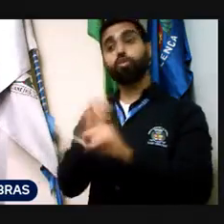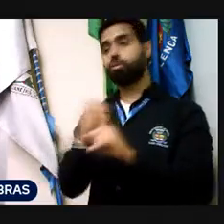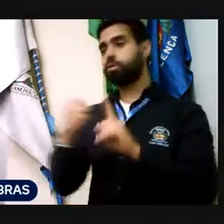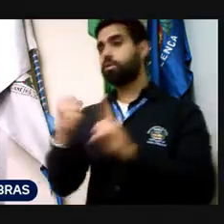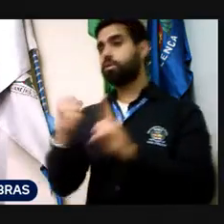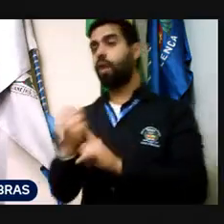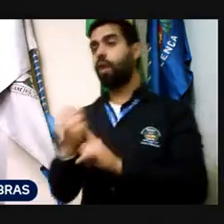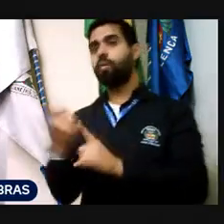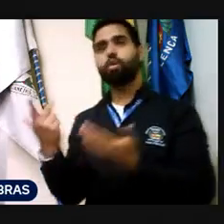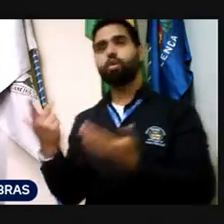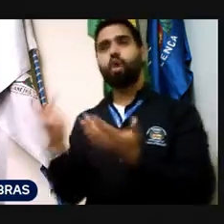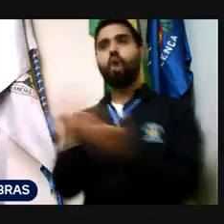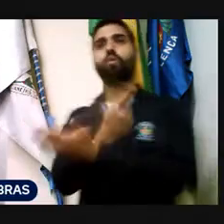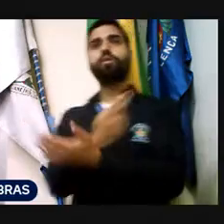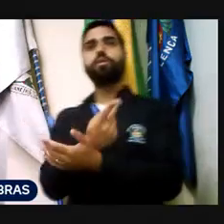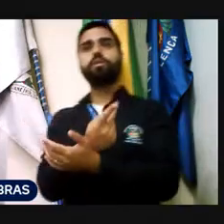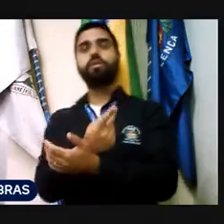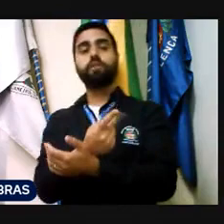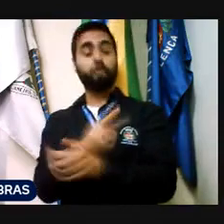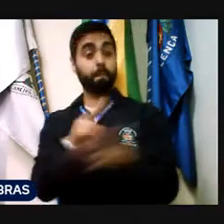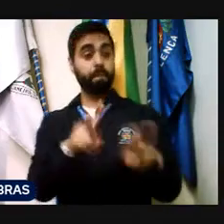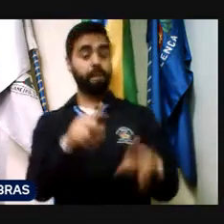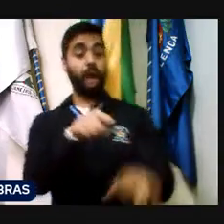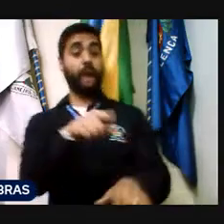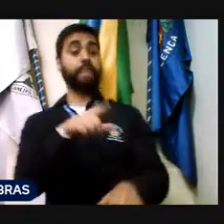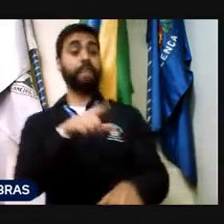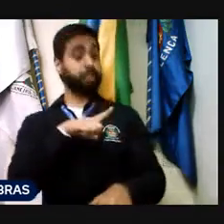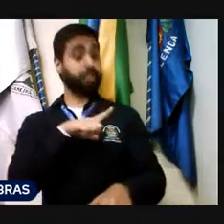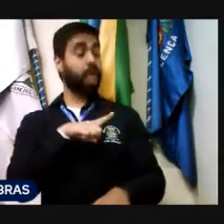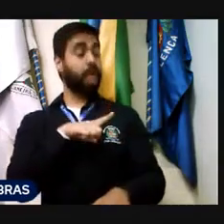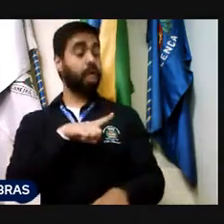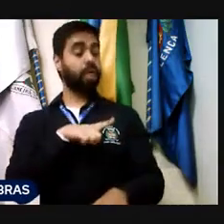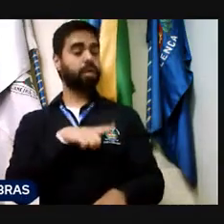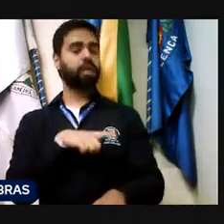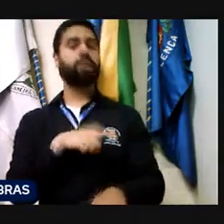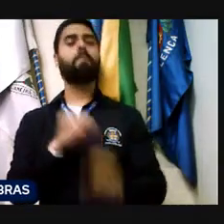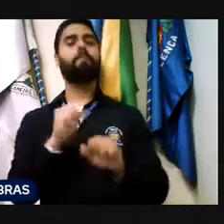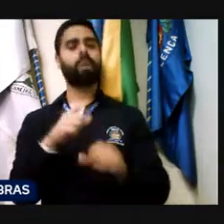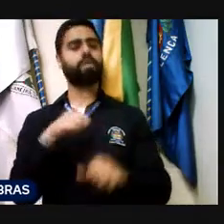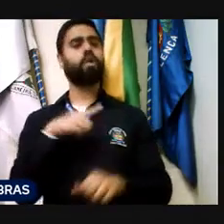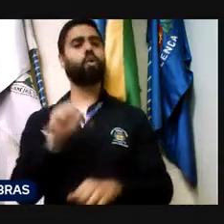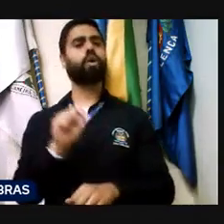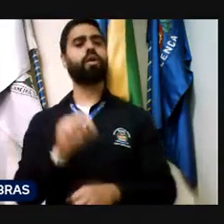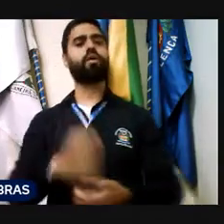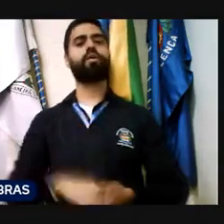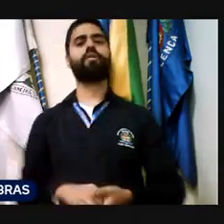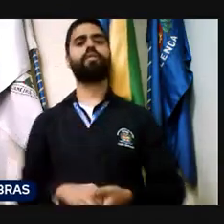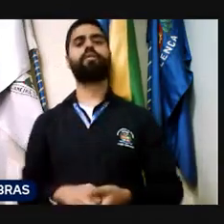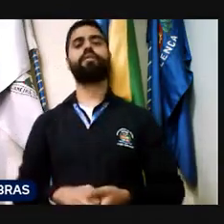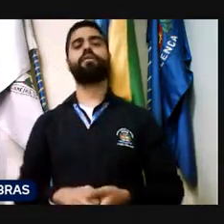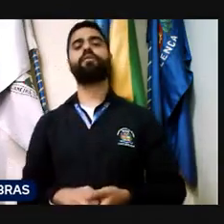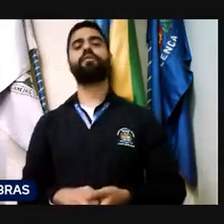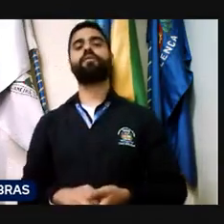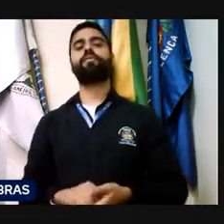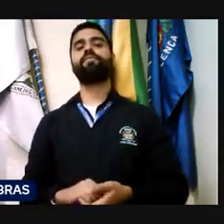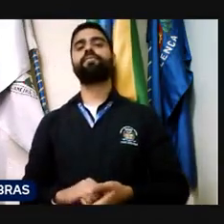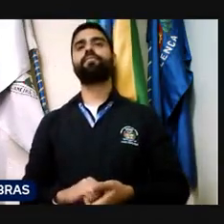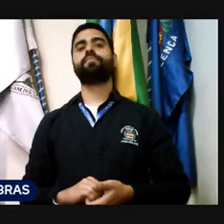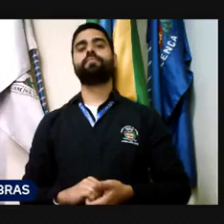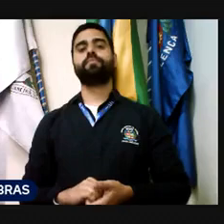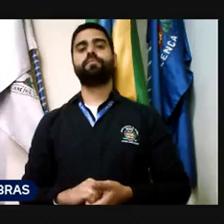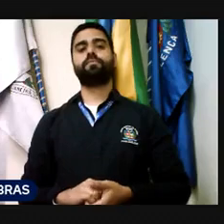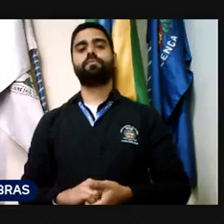né, que conseguiram ser notadas agora com o CAD móvel, então que a gente realmente faça, porque